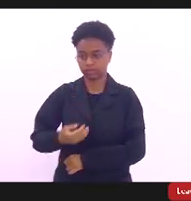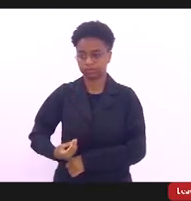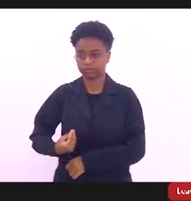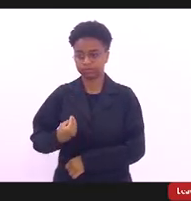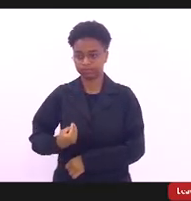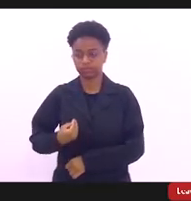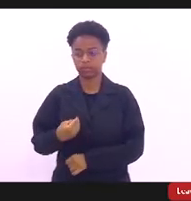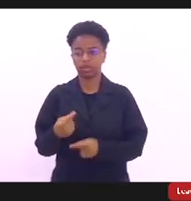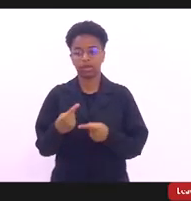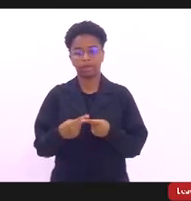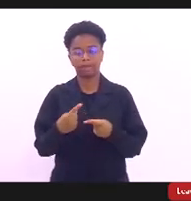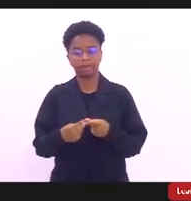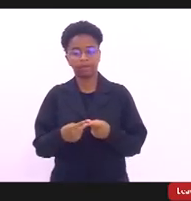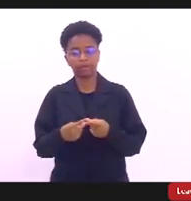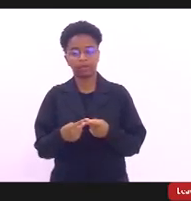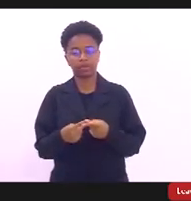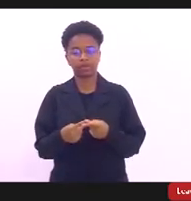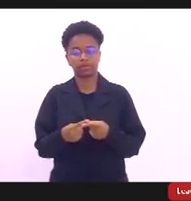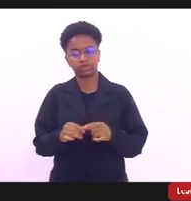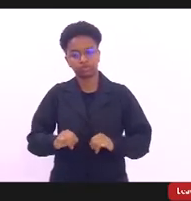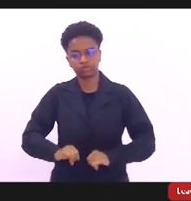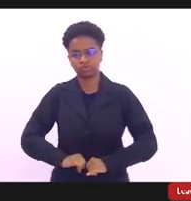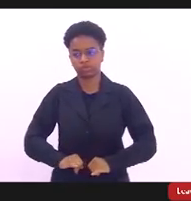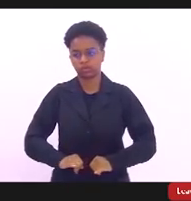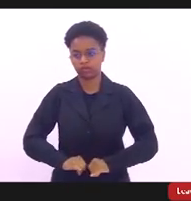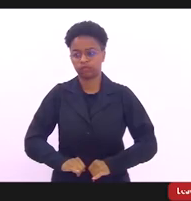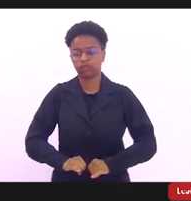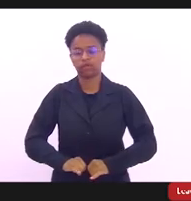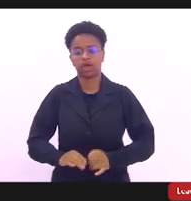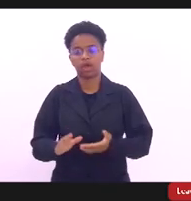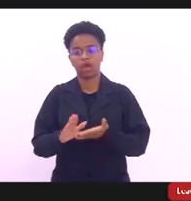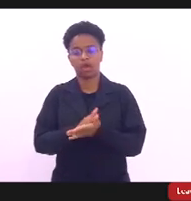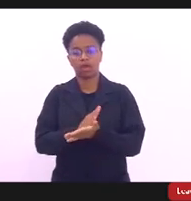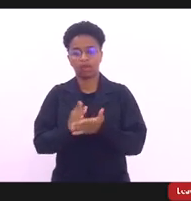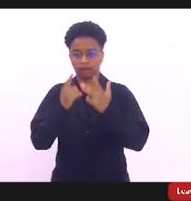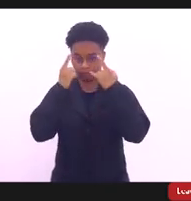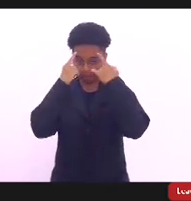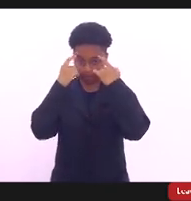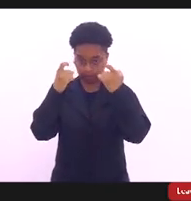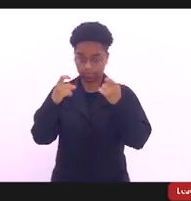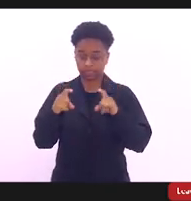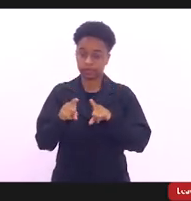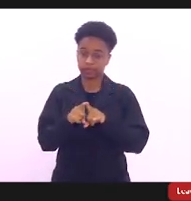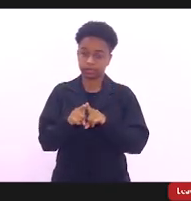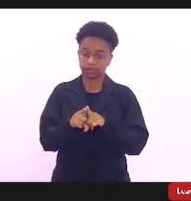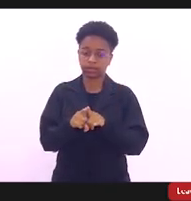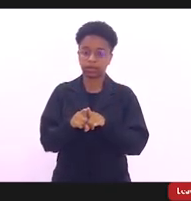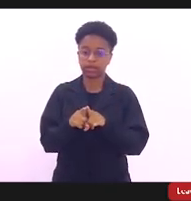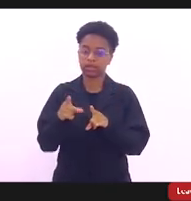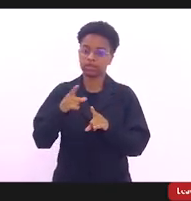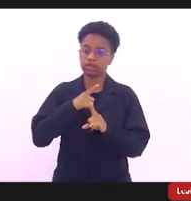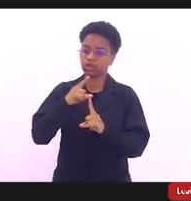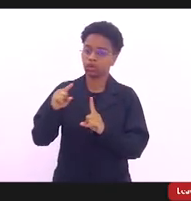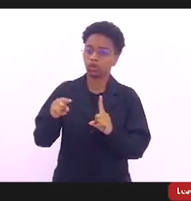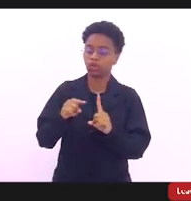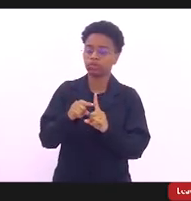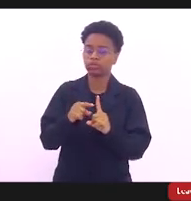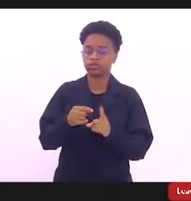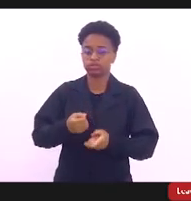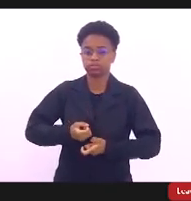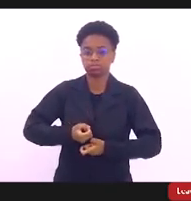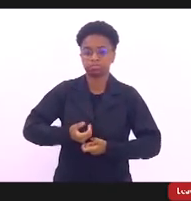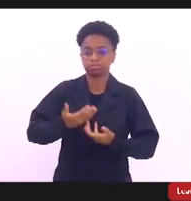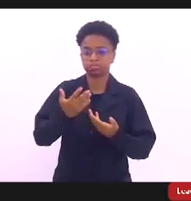que de alguma forma sofreram algum tipo de violência e estão disposta a testar seu depoimento